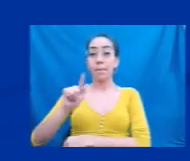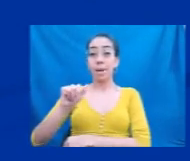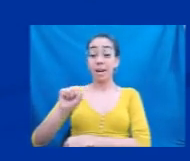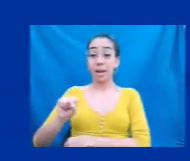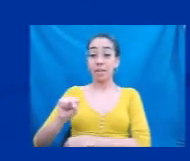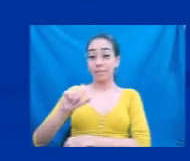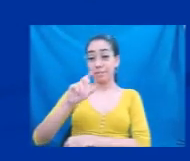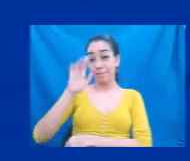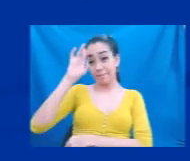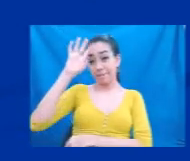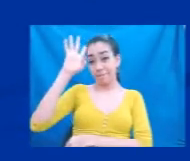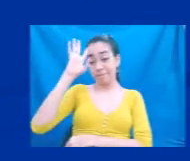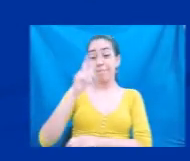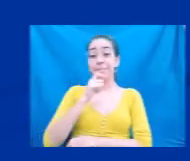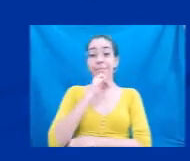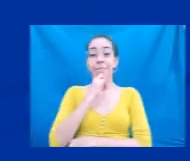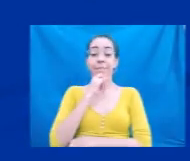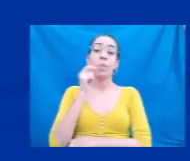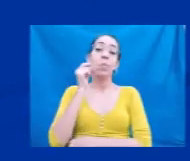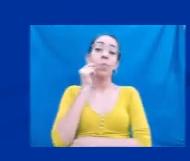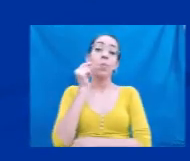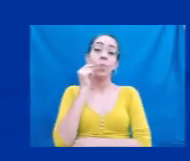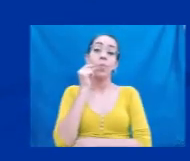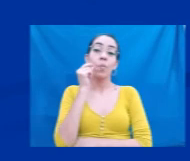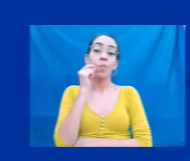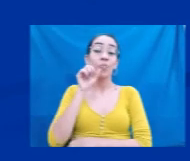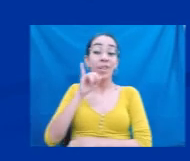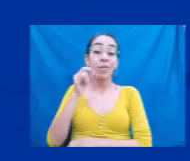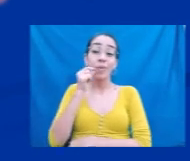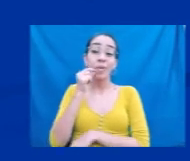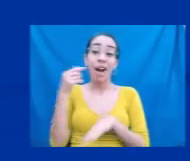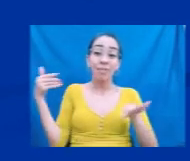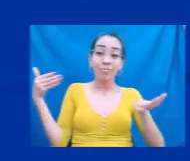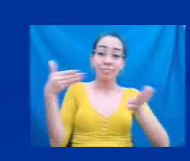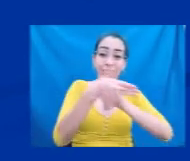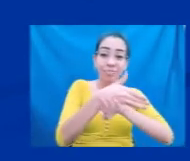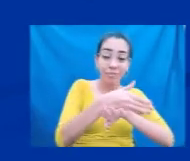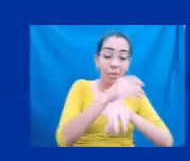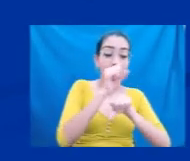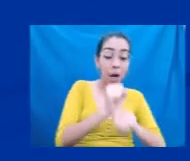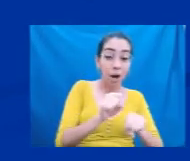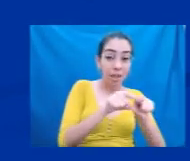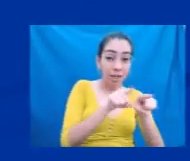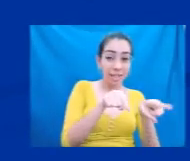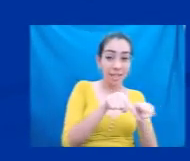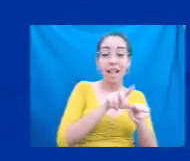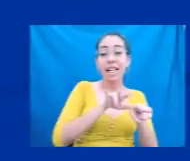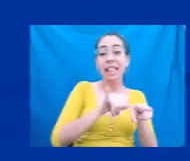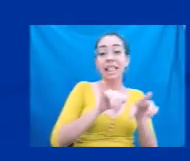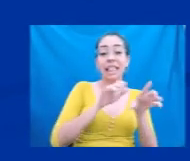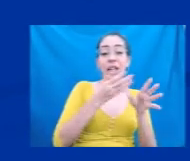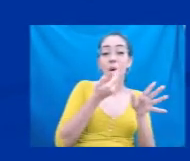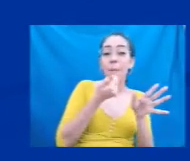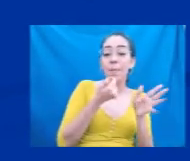produtos químicos armazenados, né? E às vezes até situações mais simplórias, né? Existem pessoas, por exemplo, que têm pânico de barata, está